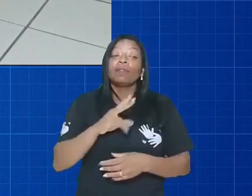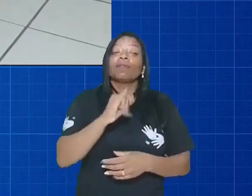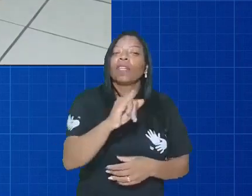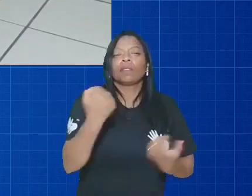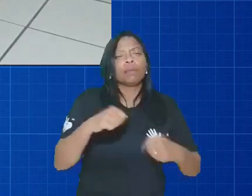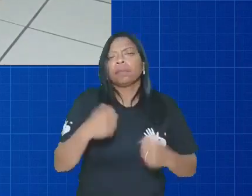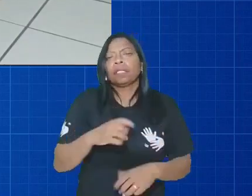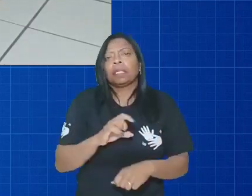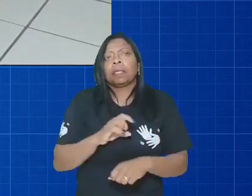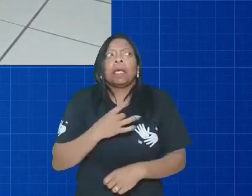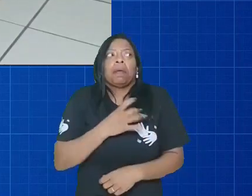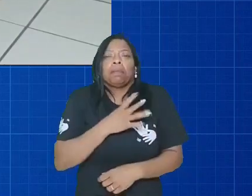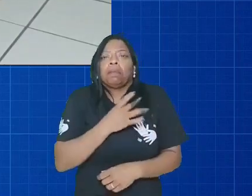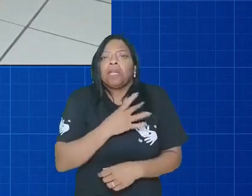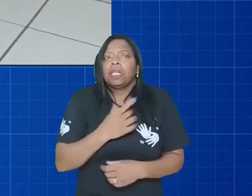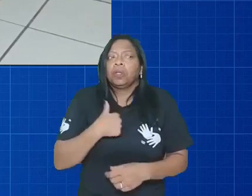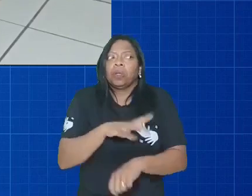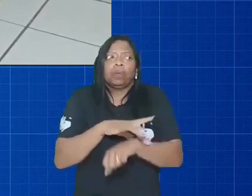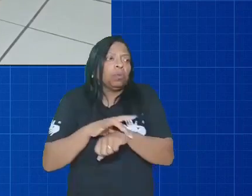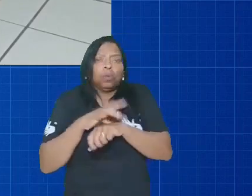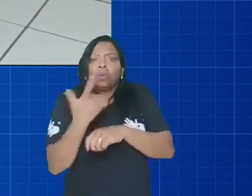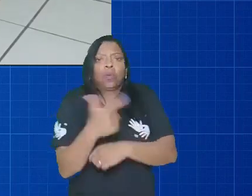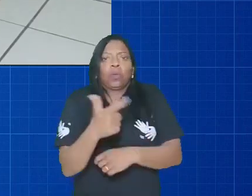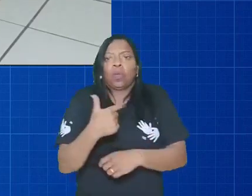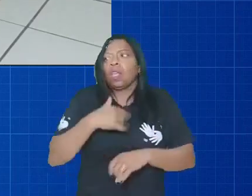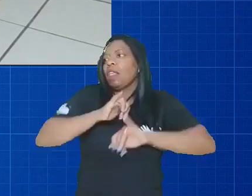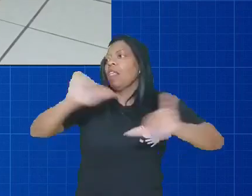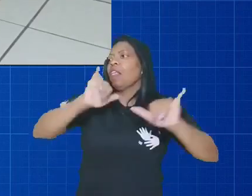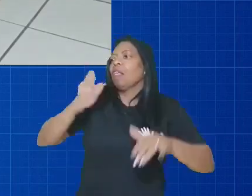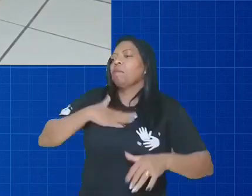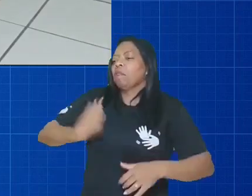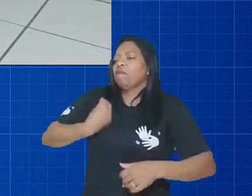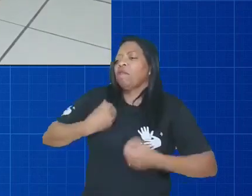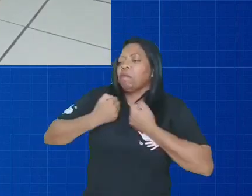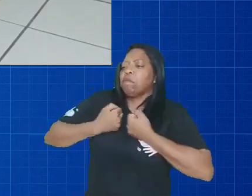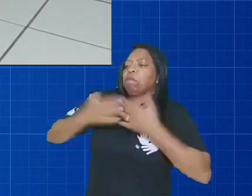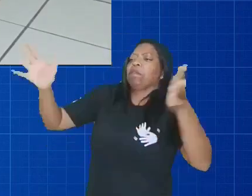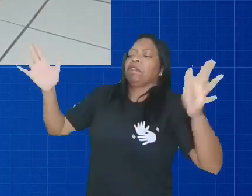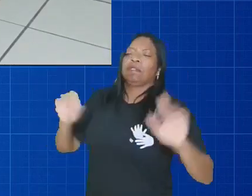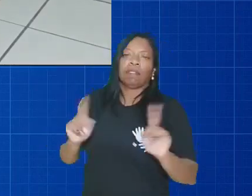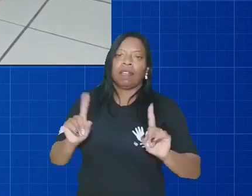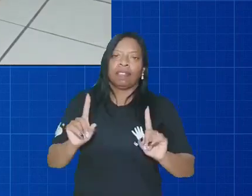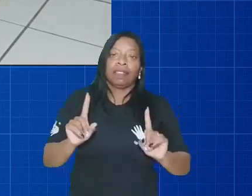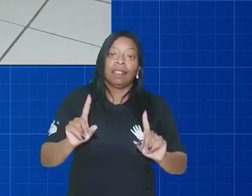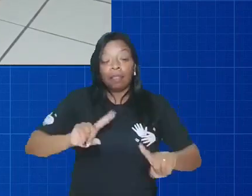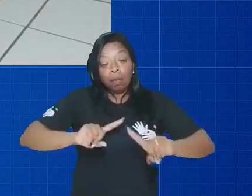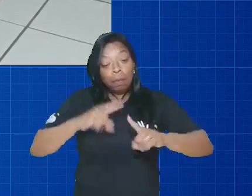né, tira, né, essa crença aí que está bloqueando, e é um tempo muito produtivo.